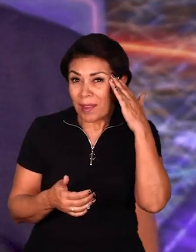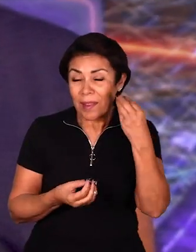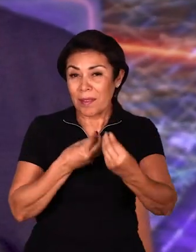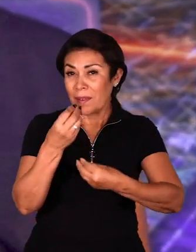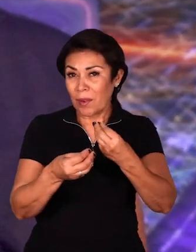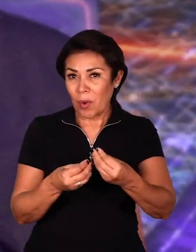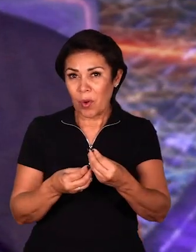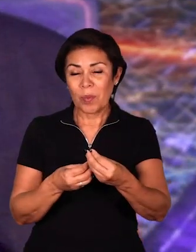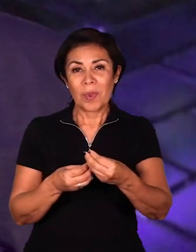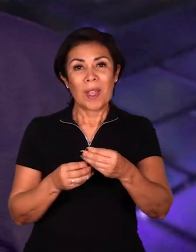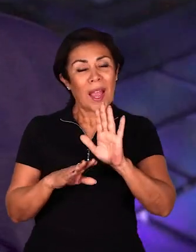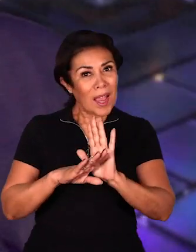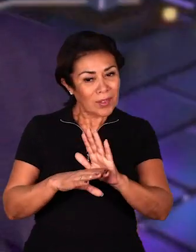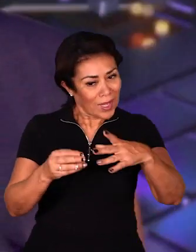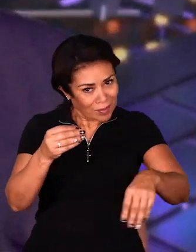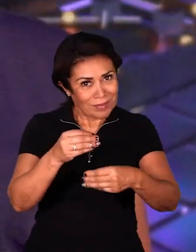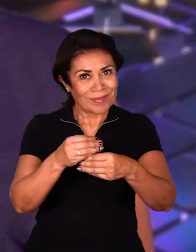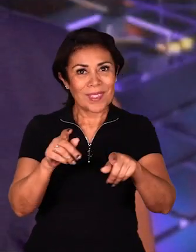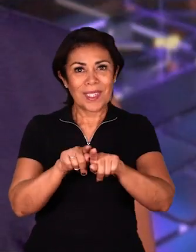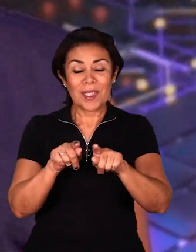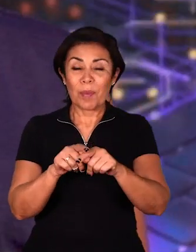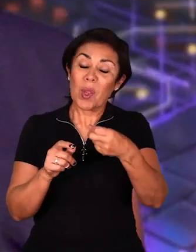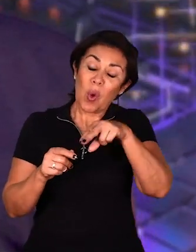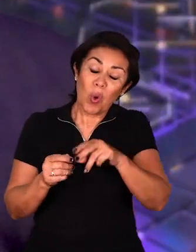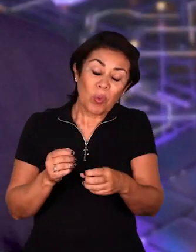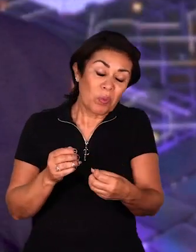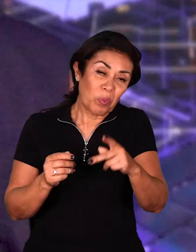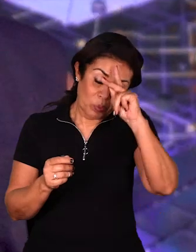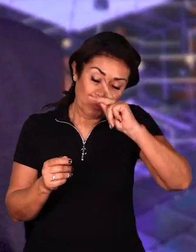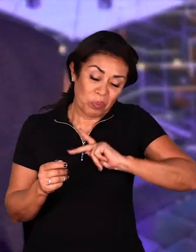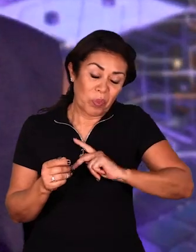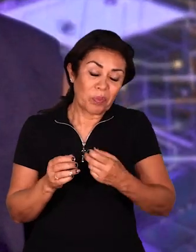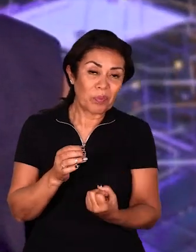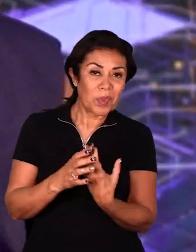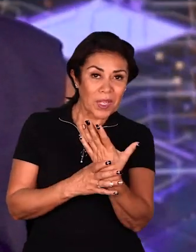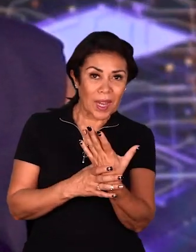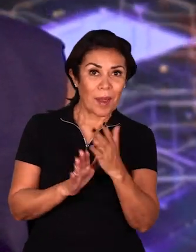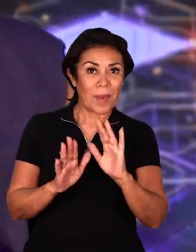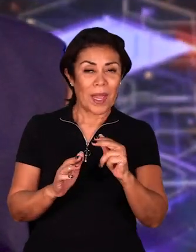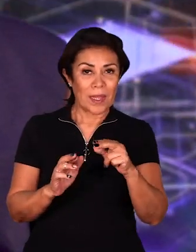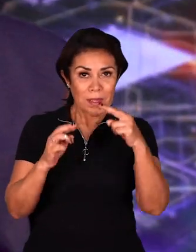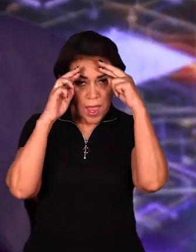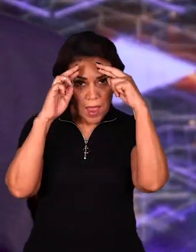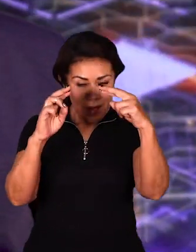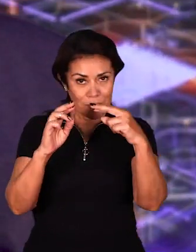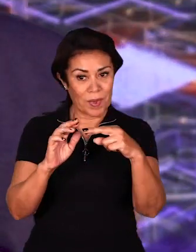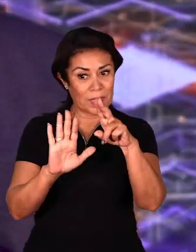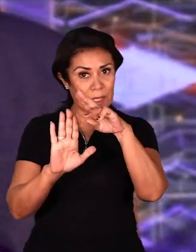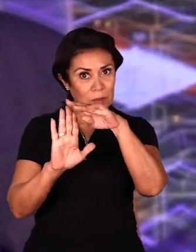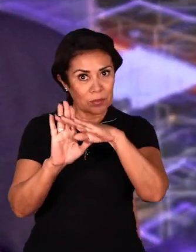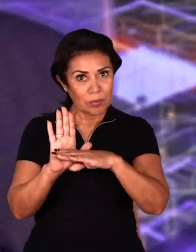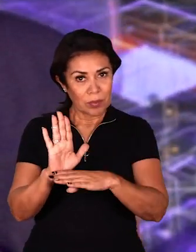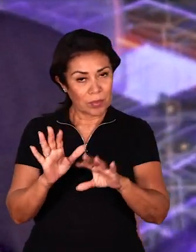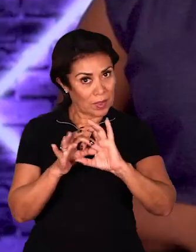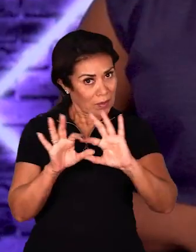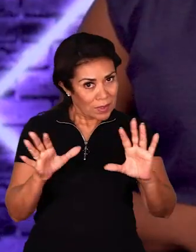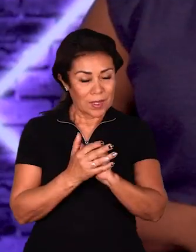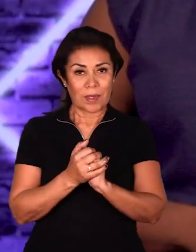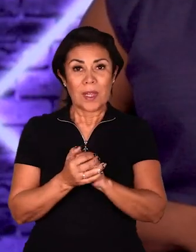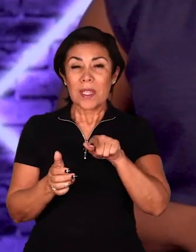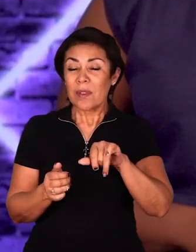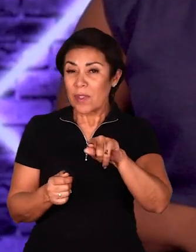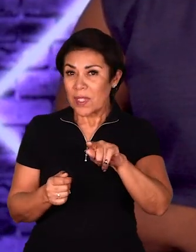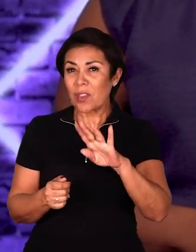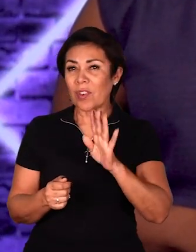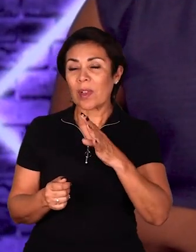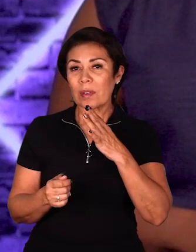pessoa possa entender o seu funcionamento, ajudar a implementar melhorias ou até mesmo construir a sua própria versão daquele programa, respeitando os termos da licença. Se você